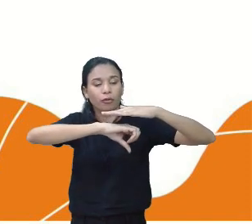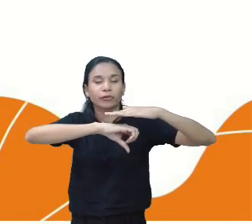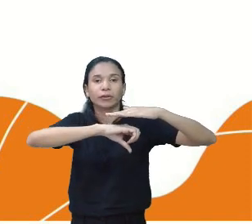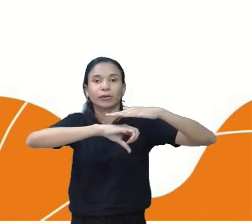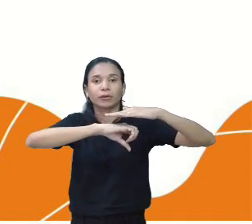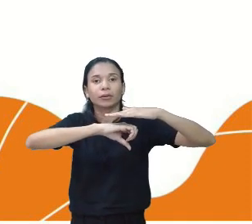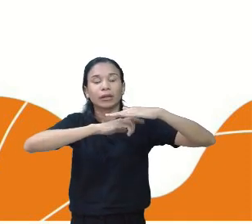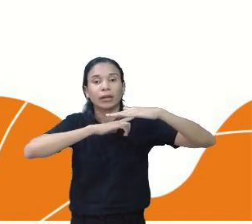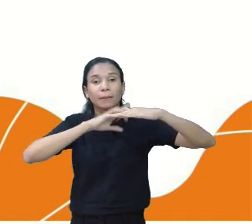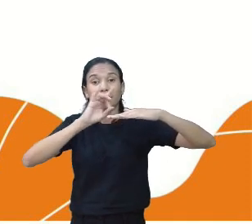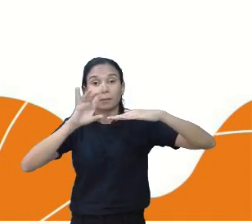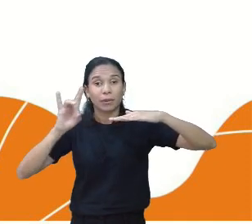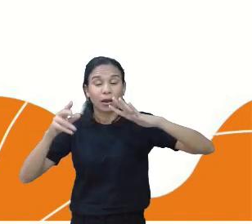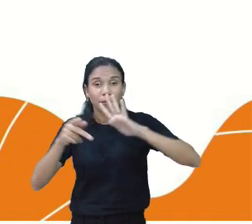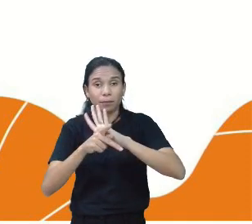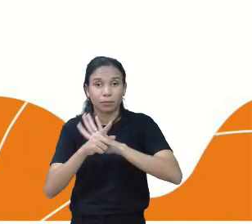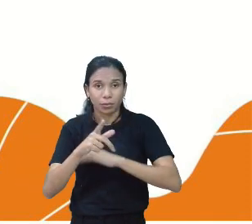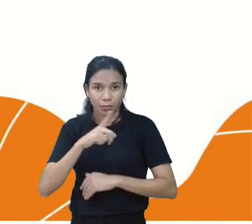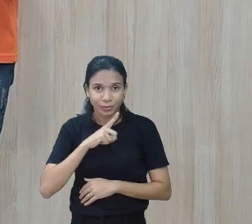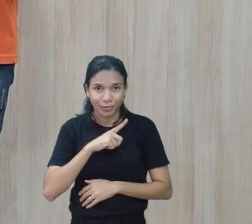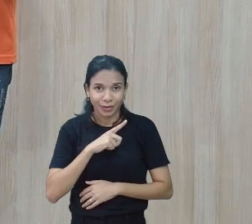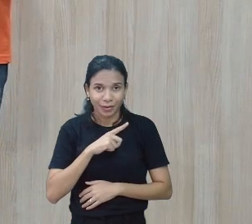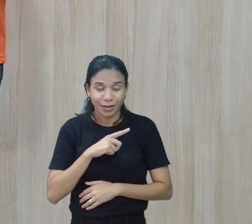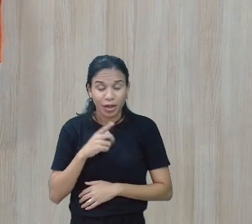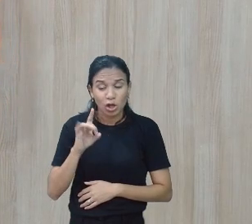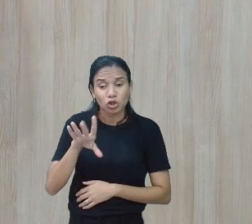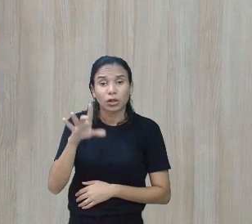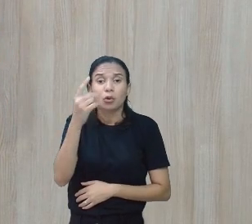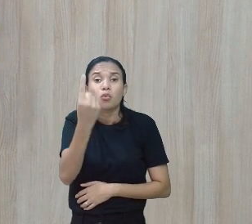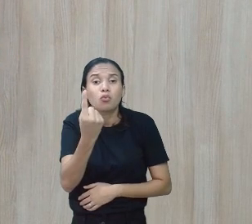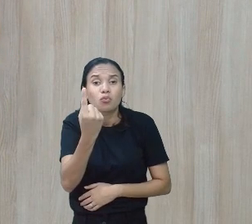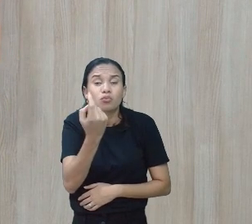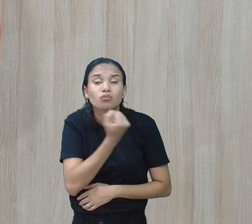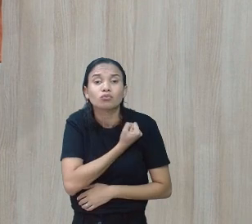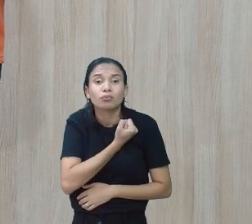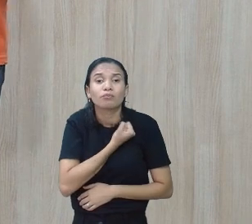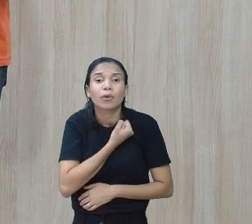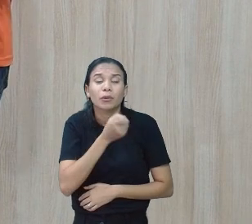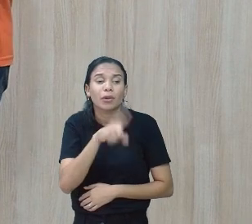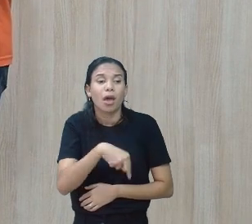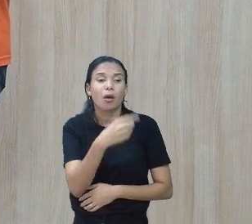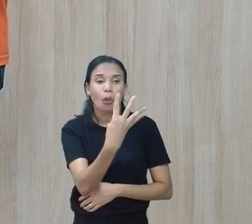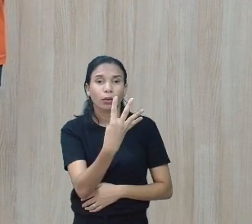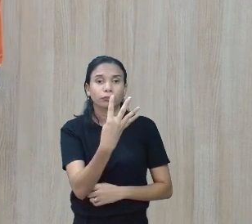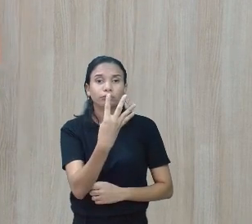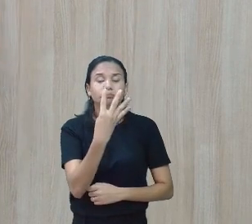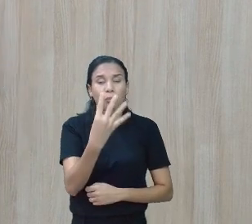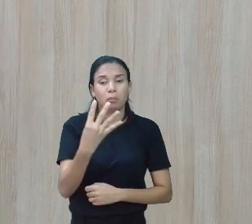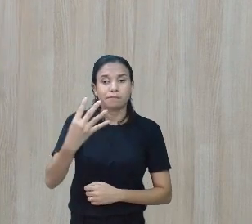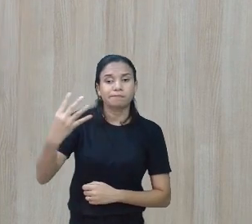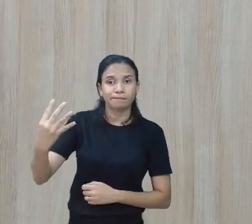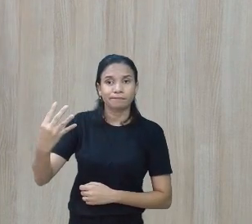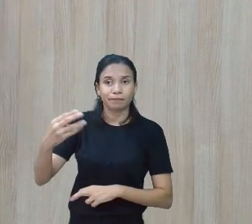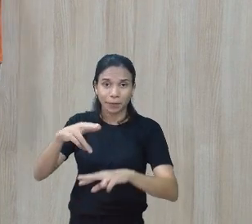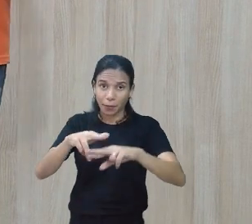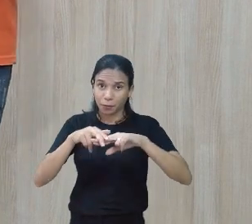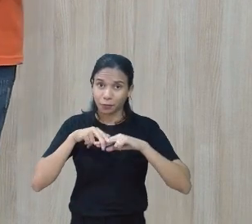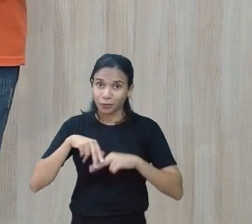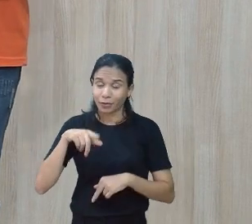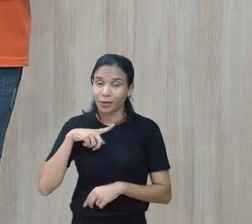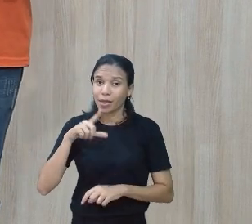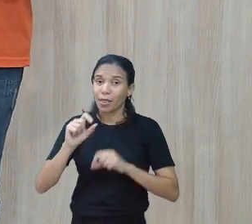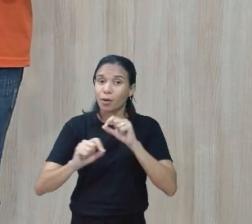para cada algarismo do período. O período aí só tem um elemento que é o 4. Por esse motivo, o denominador